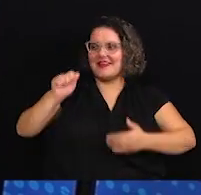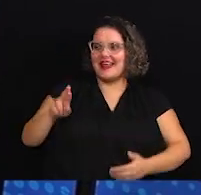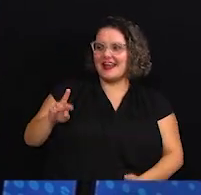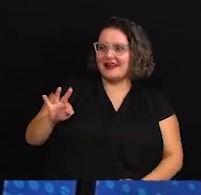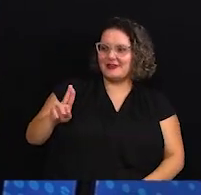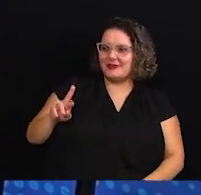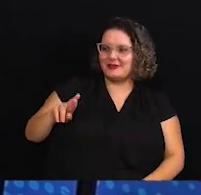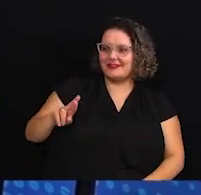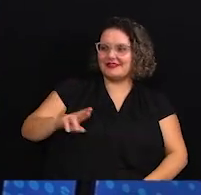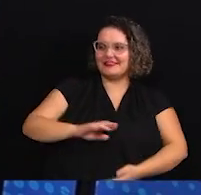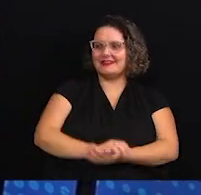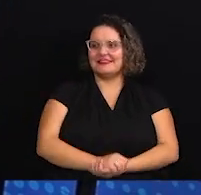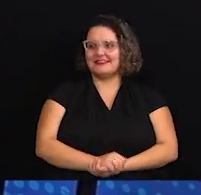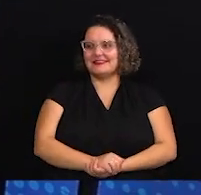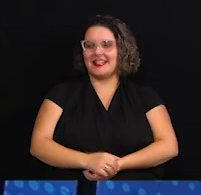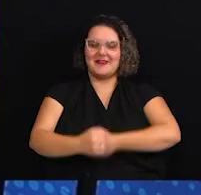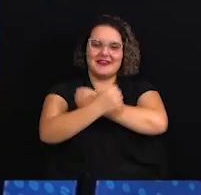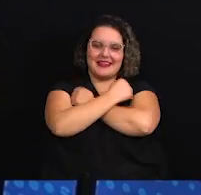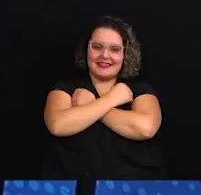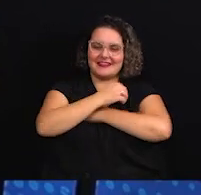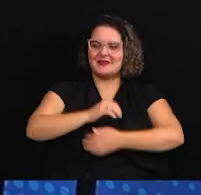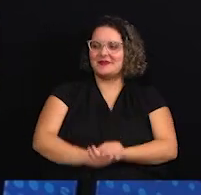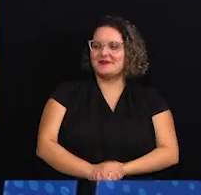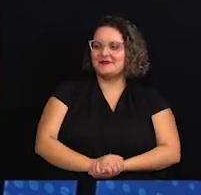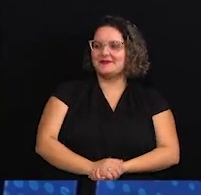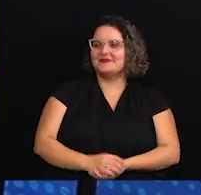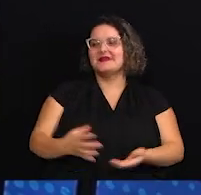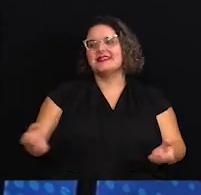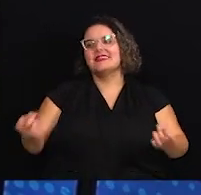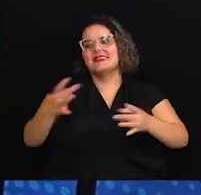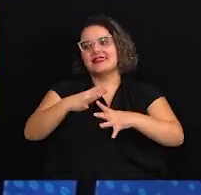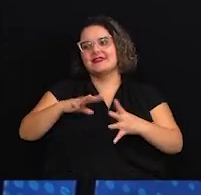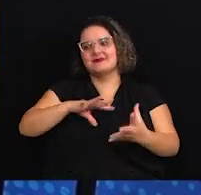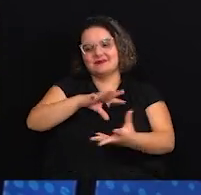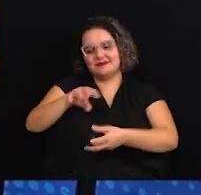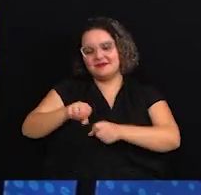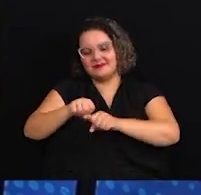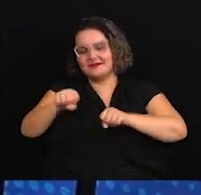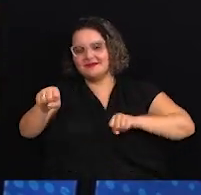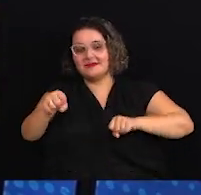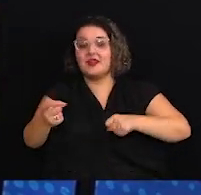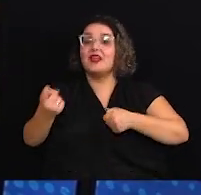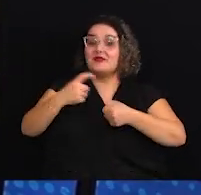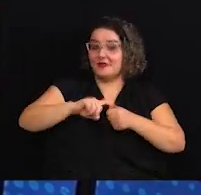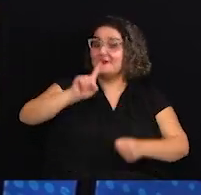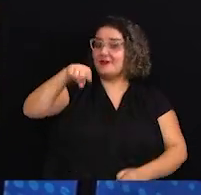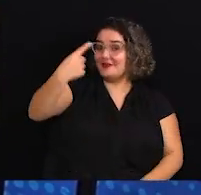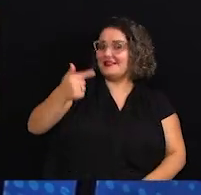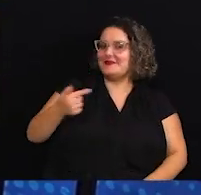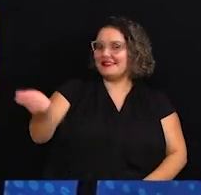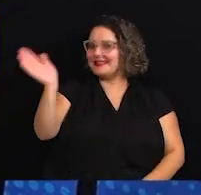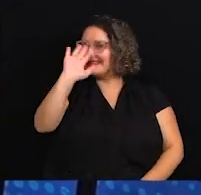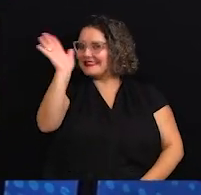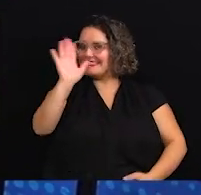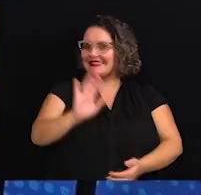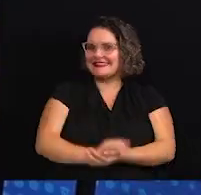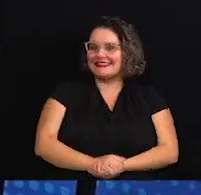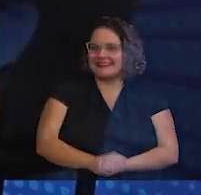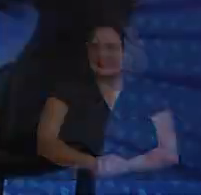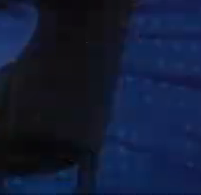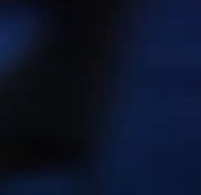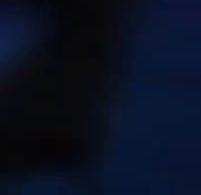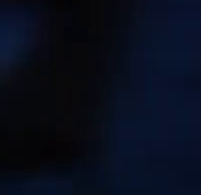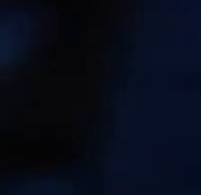Arthur. Um abraço. Ponto final no Universo Épico e a gente volta na próxima semana. Tchau!